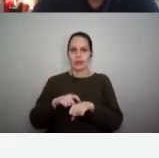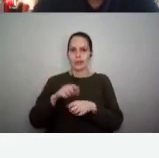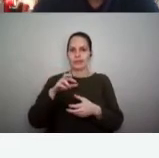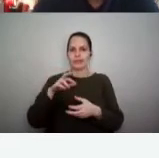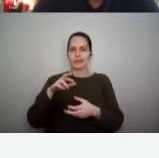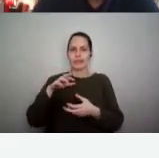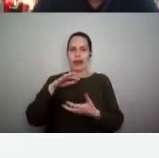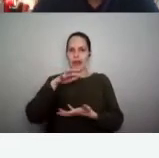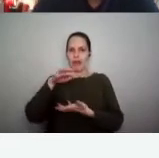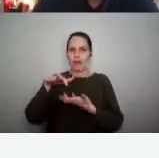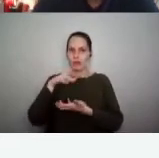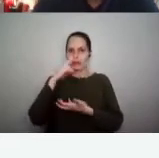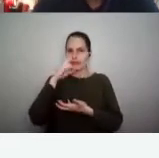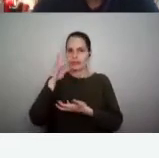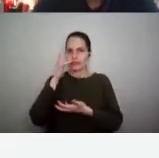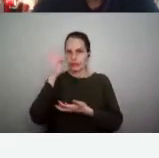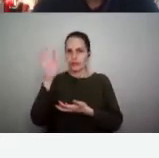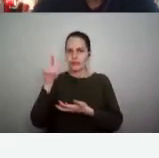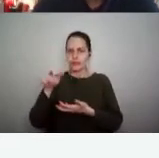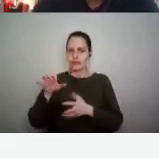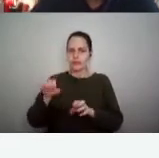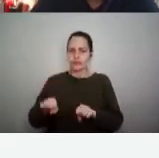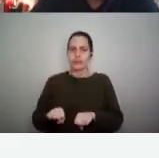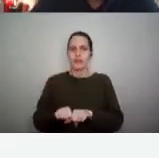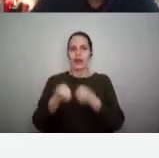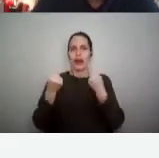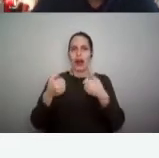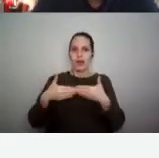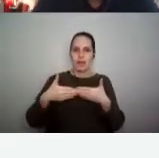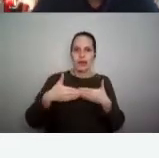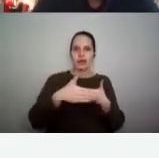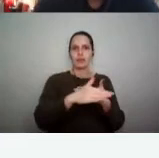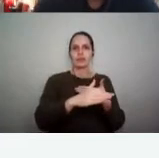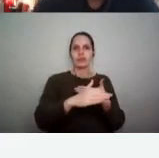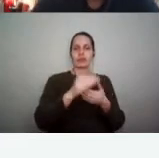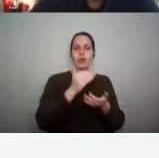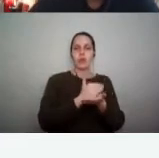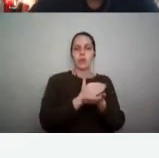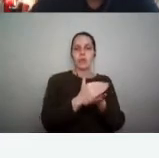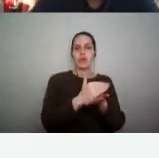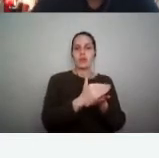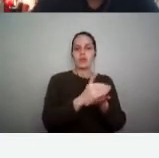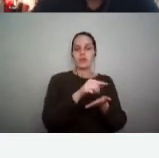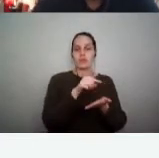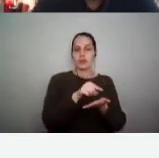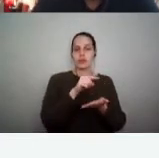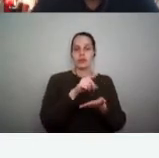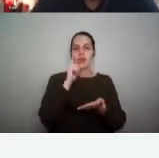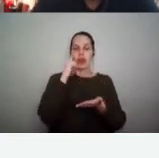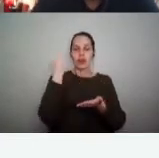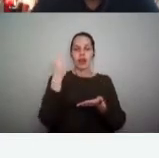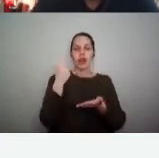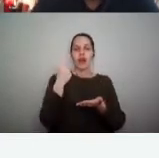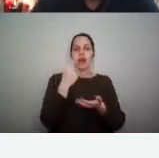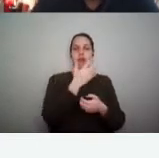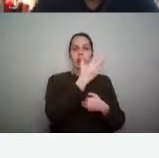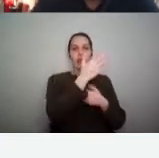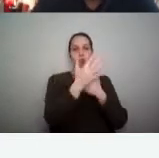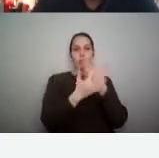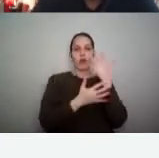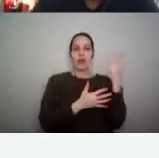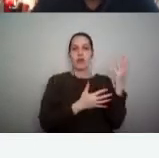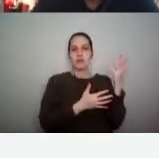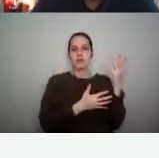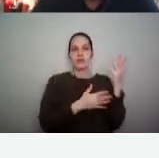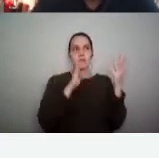tanto fundamentalmente, né, uma ideia de que a natureza é a fonte principal da construção